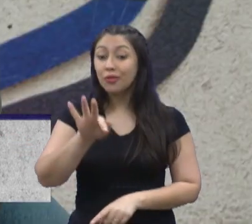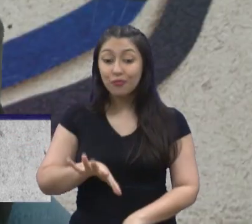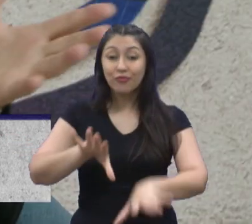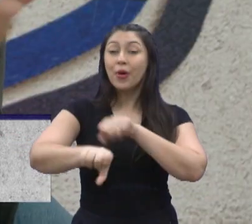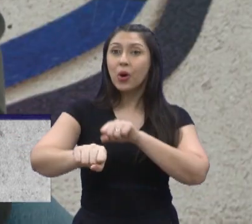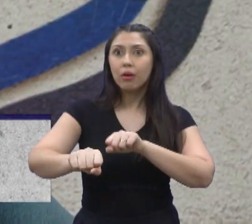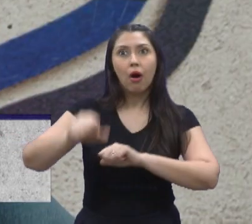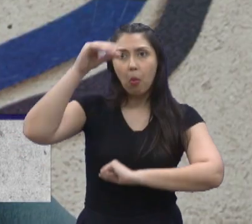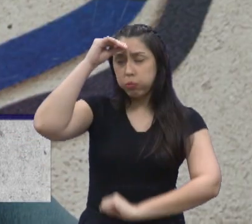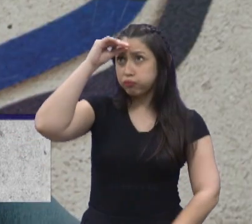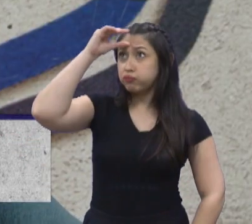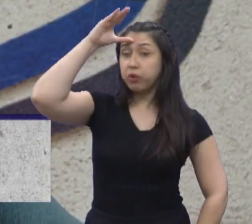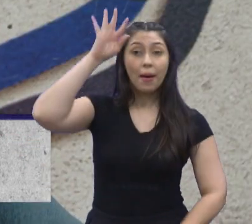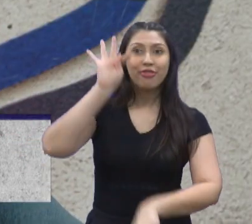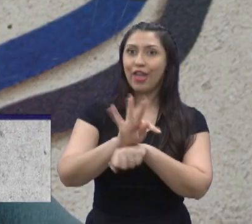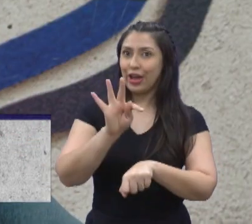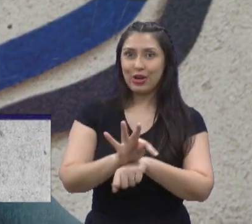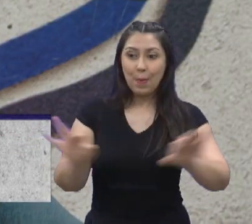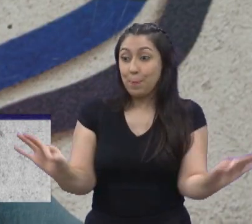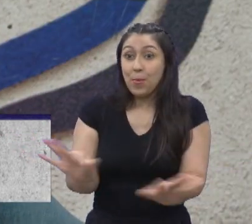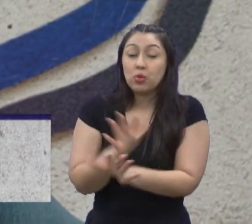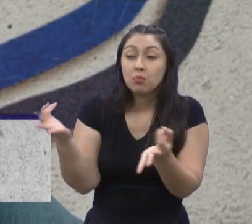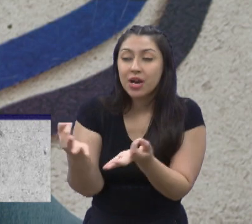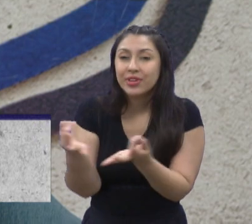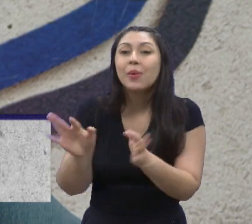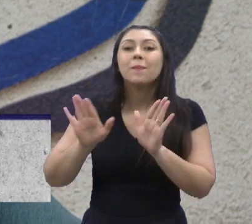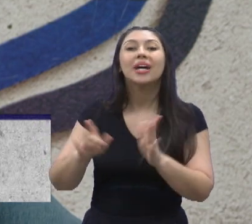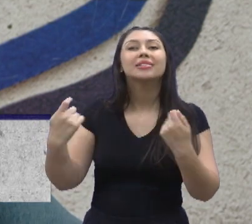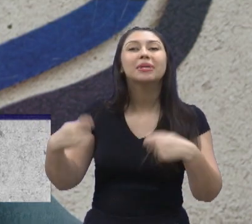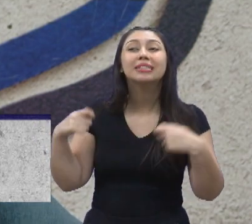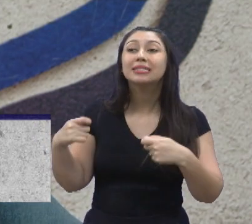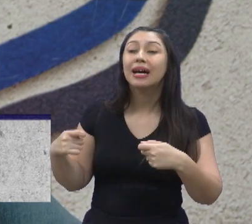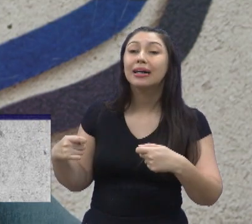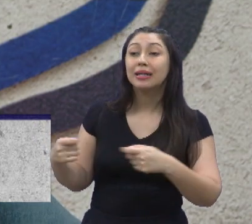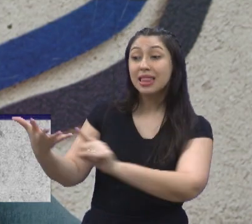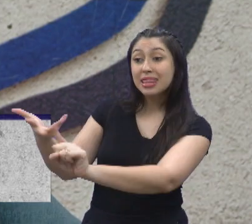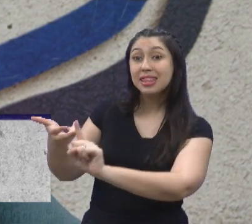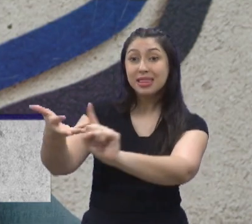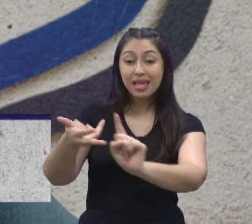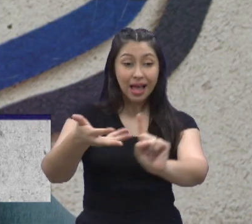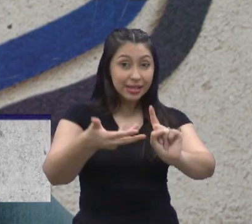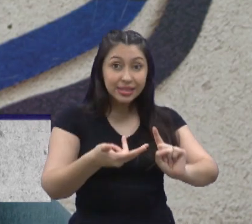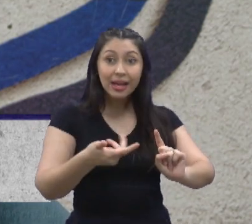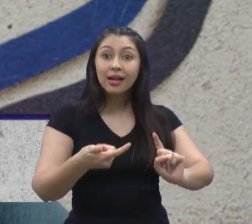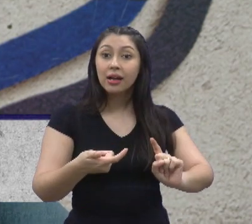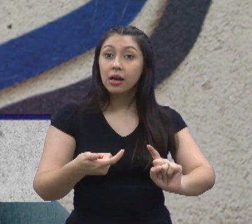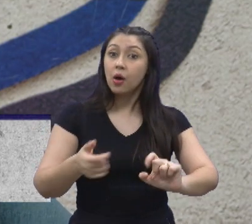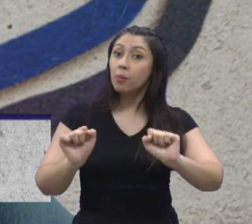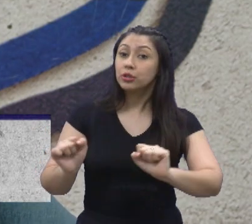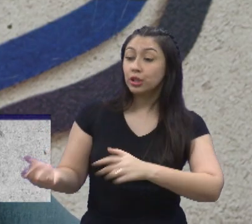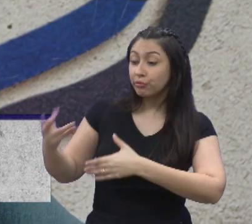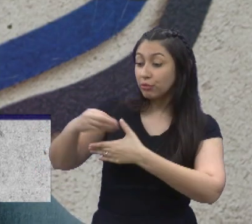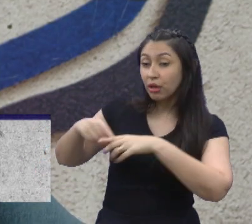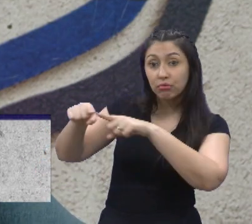Sim. Pronto para abrir um escritório, uma clínica e tal. Mas ele vai ter que vender, de alguma forma. Ou atendendo, ou dentro do consultório, dentro